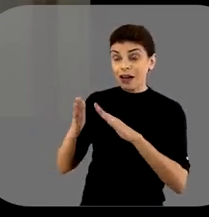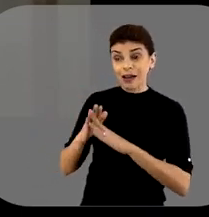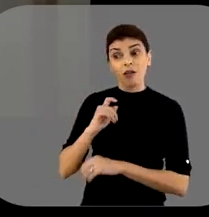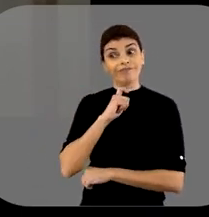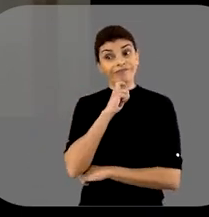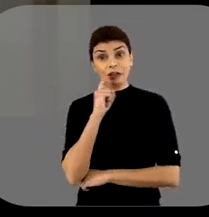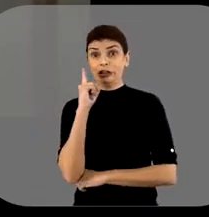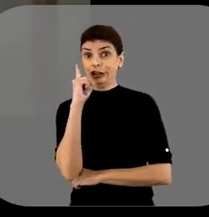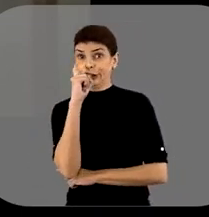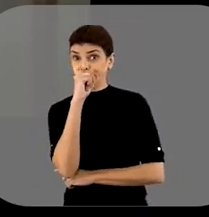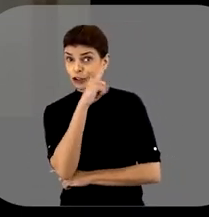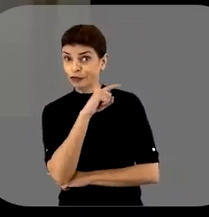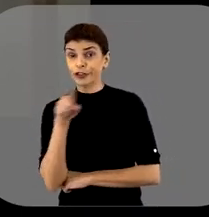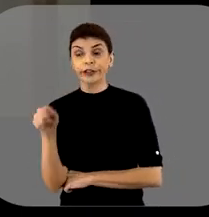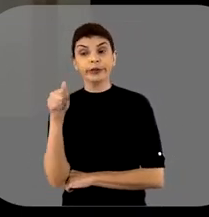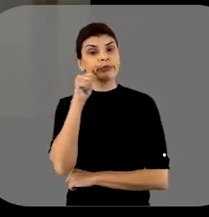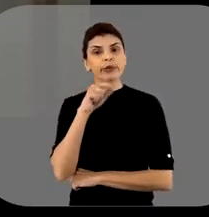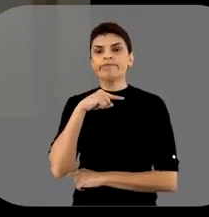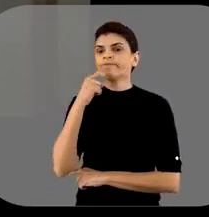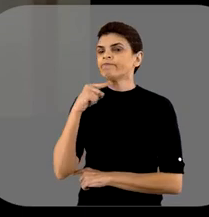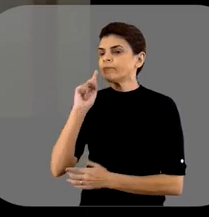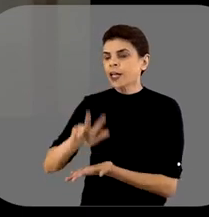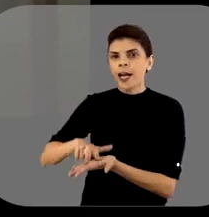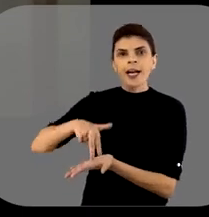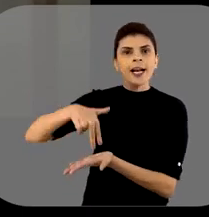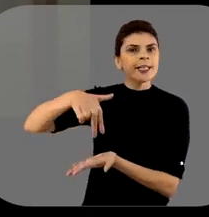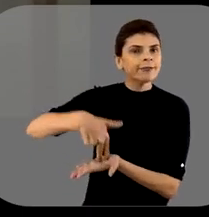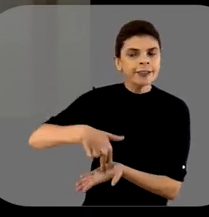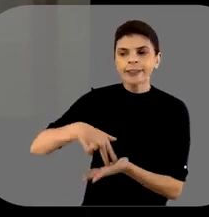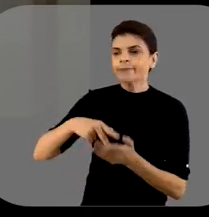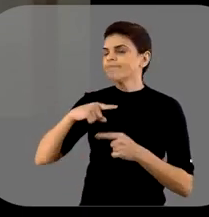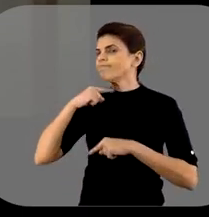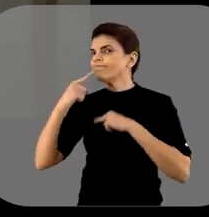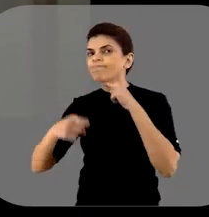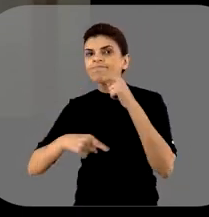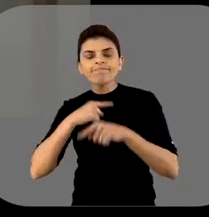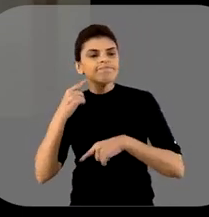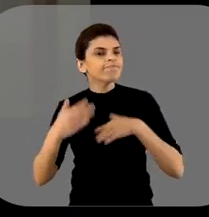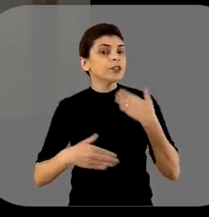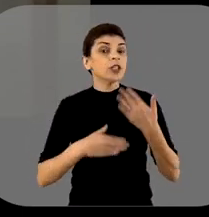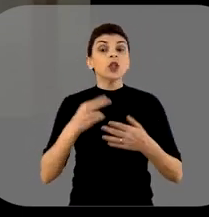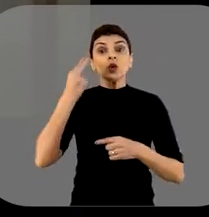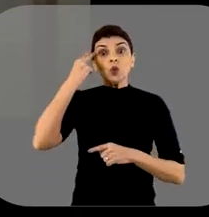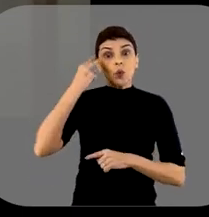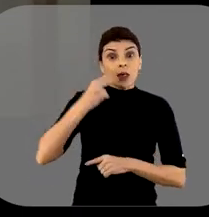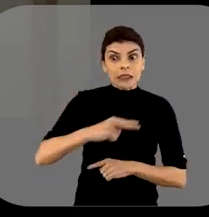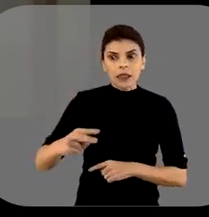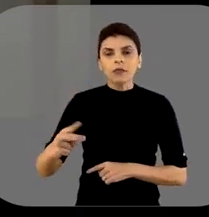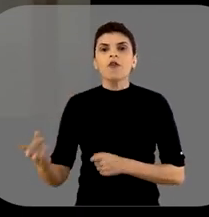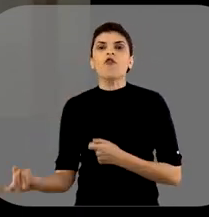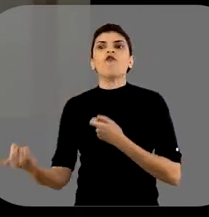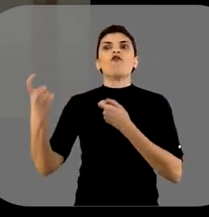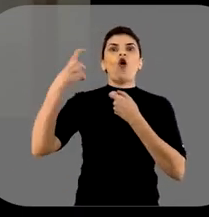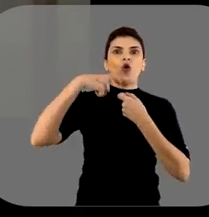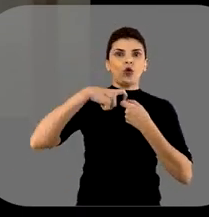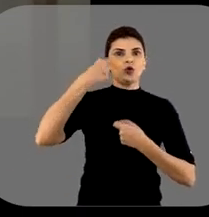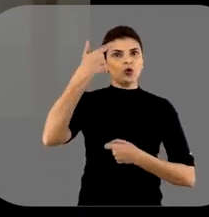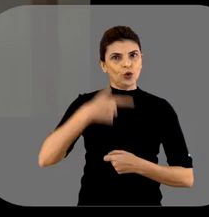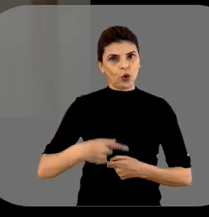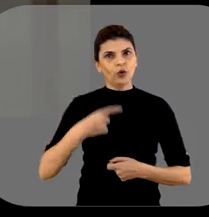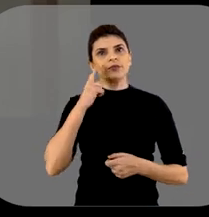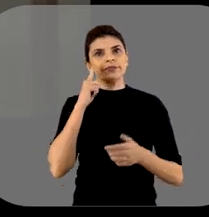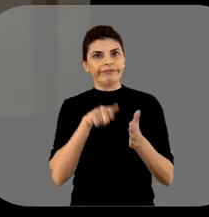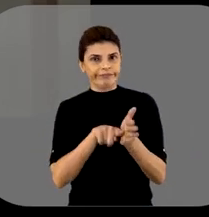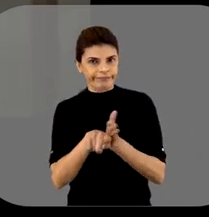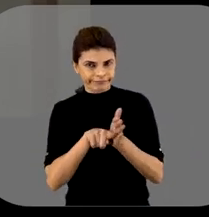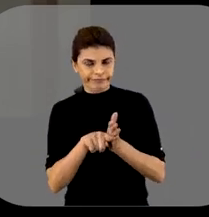vai ser difícil, a mulher não tá levantando, não tá fácil, né? Aí duas semanas depois ela voltou para um retorno, né? E